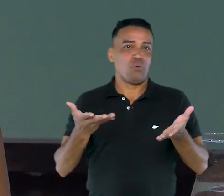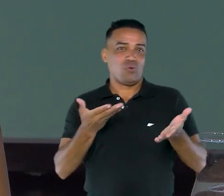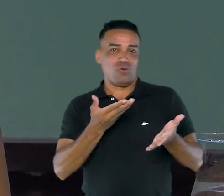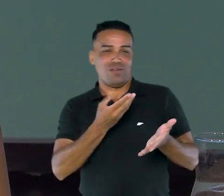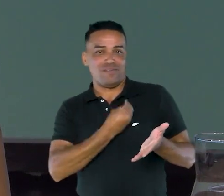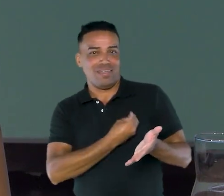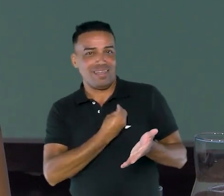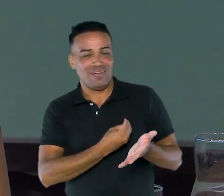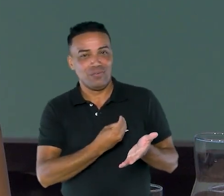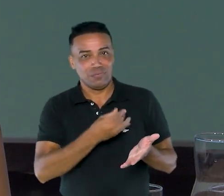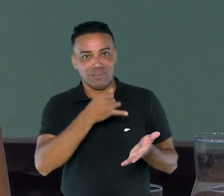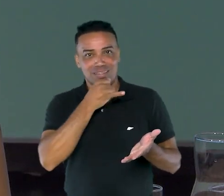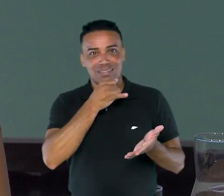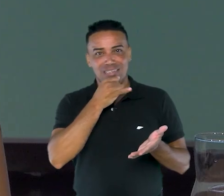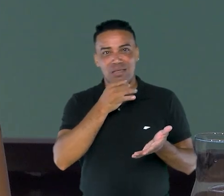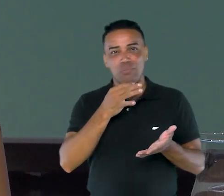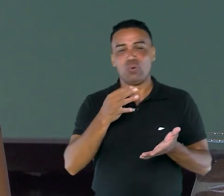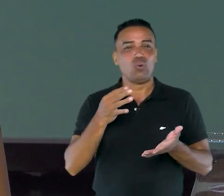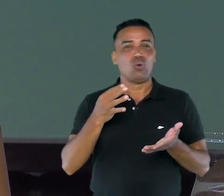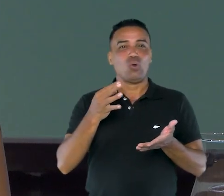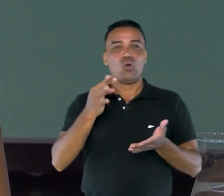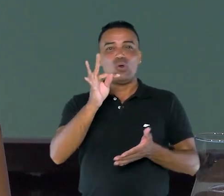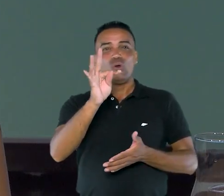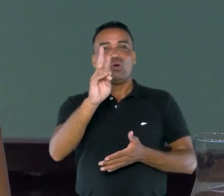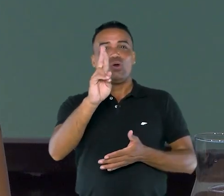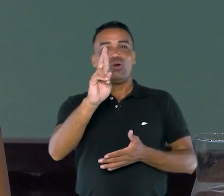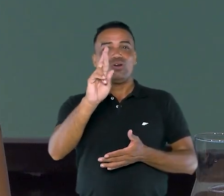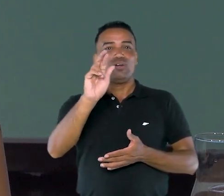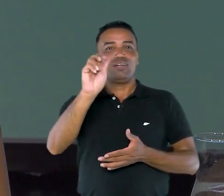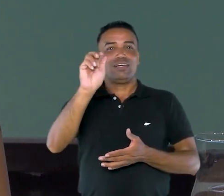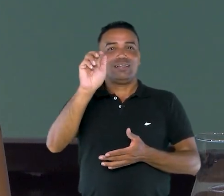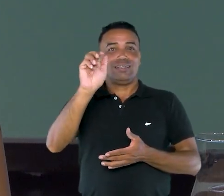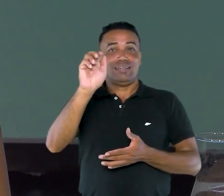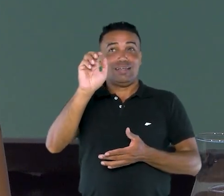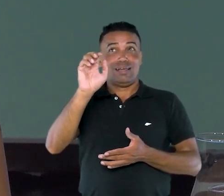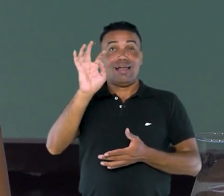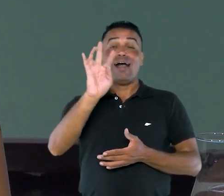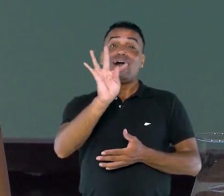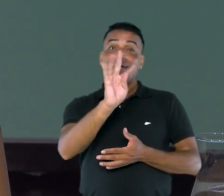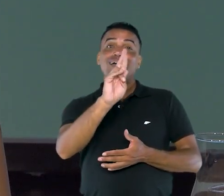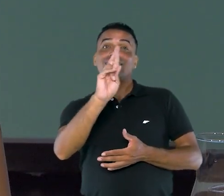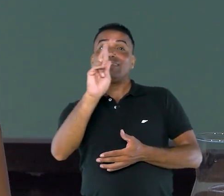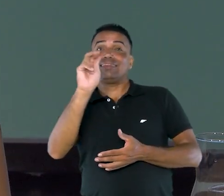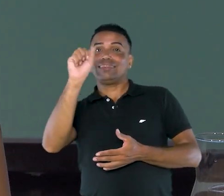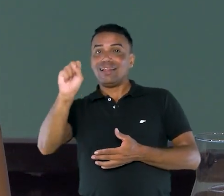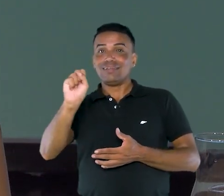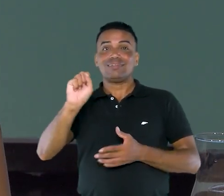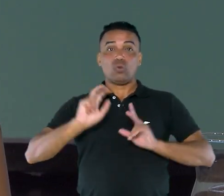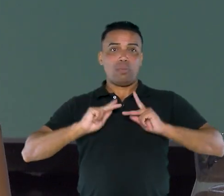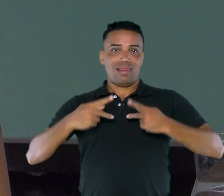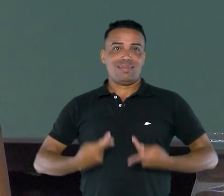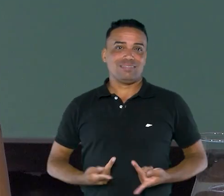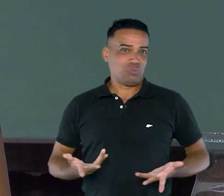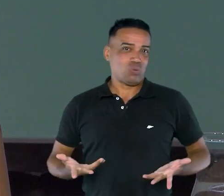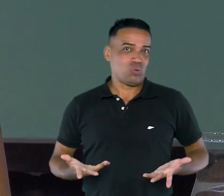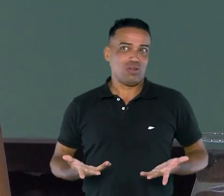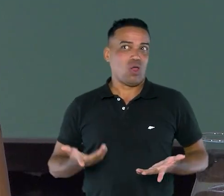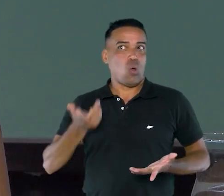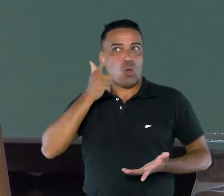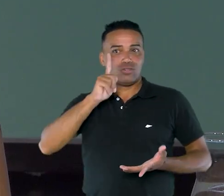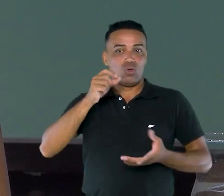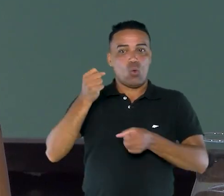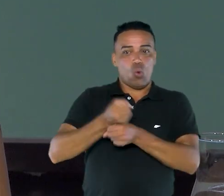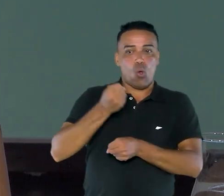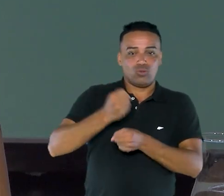especismo, né? A galera está falando do transhumanismo, do especismo, mas até hoje, ninguém conseguiu construir